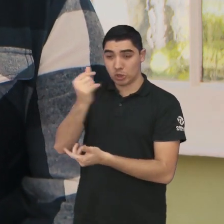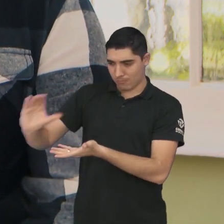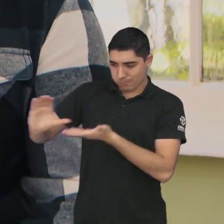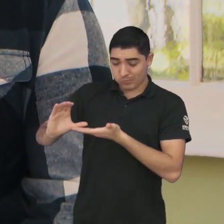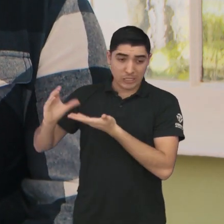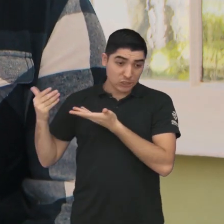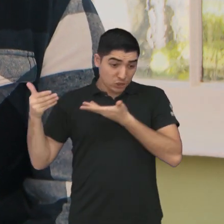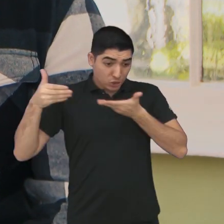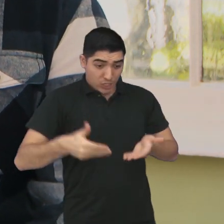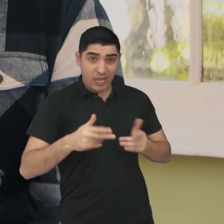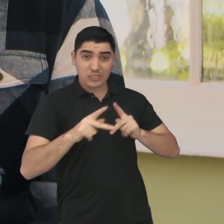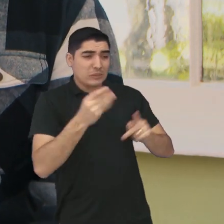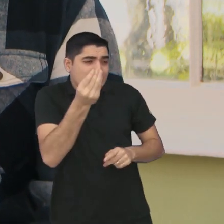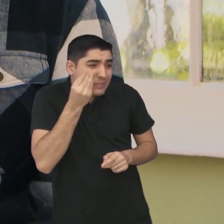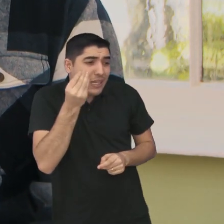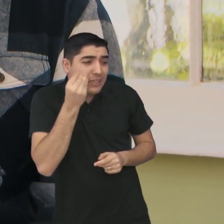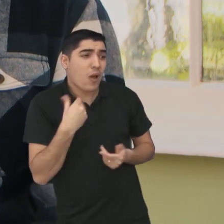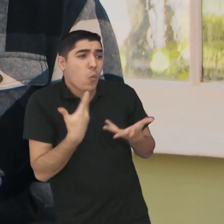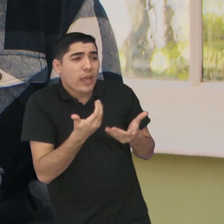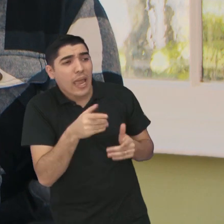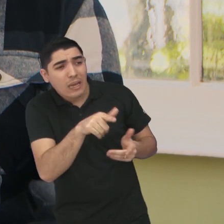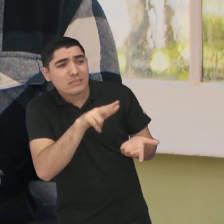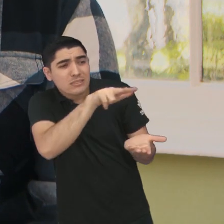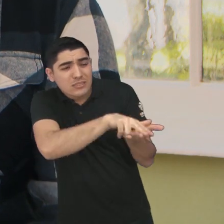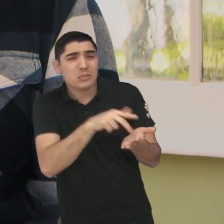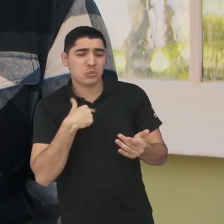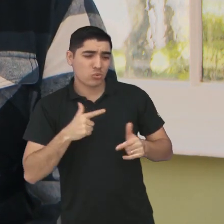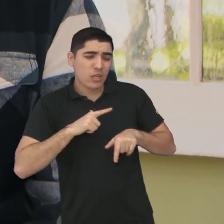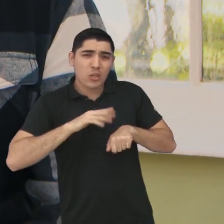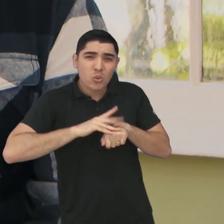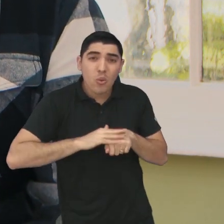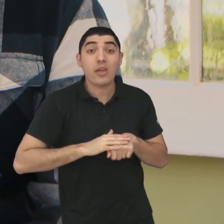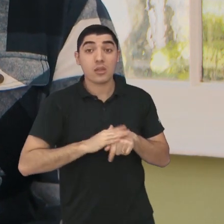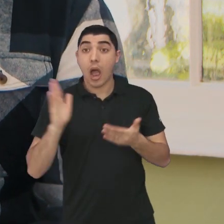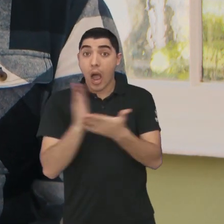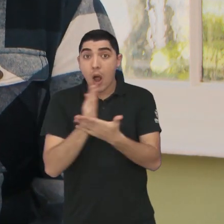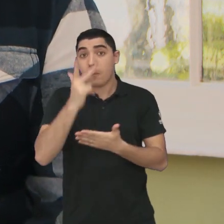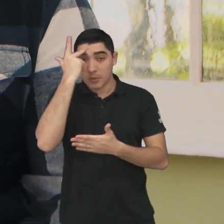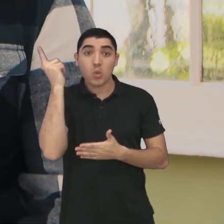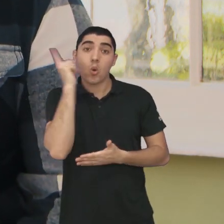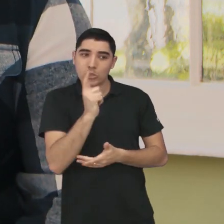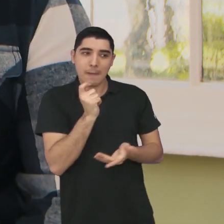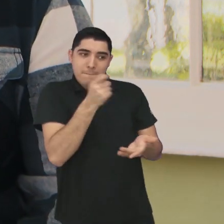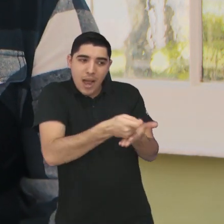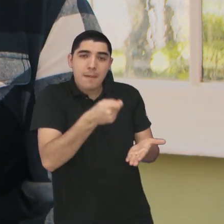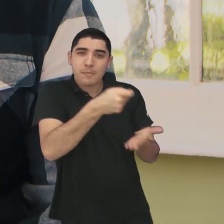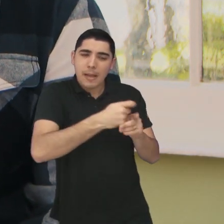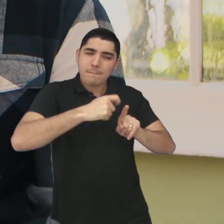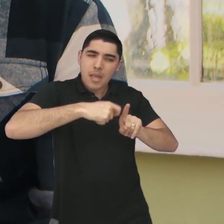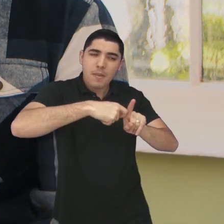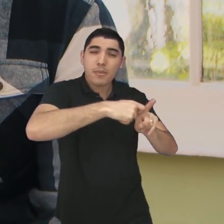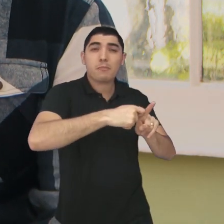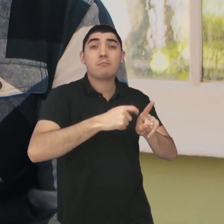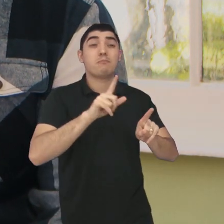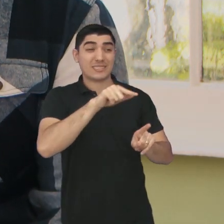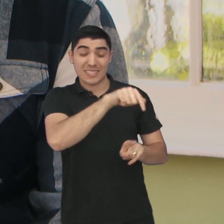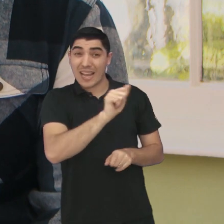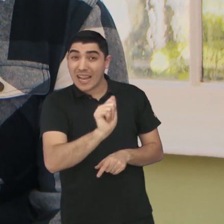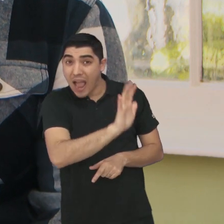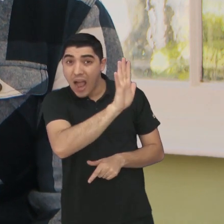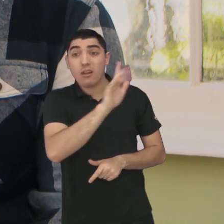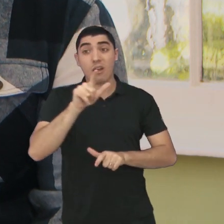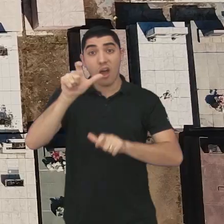na cidade sem esse documento e acabavam ficando jogados à própria sorte. Muitos deles vendiam tudo que tinham nas suas cidades